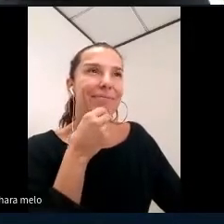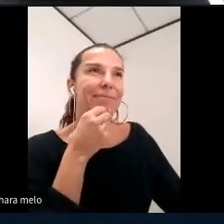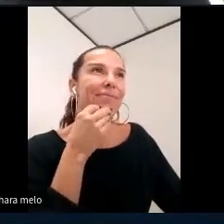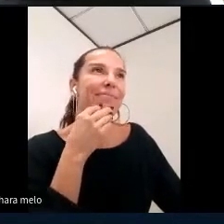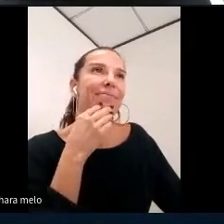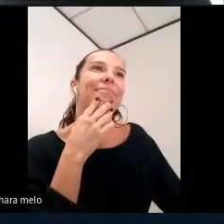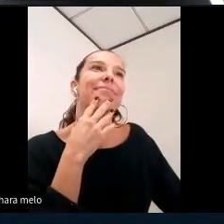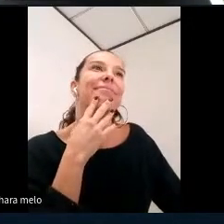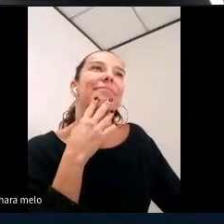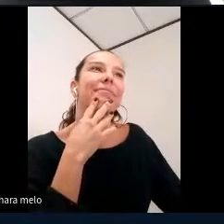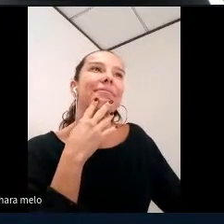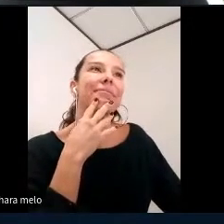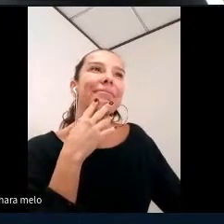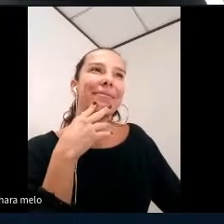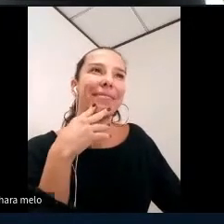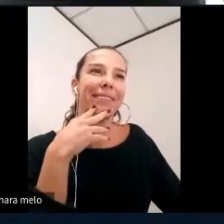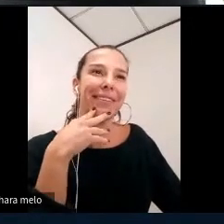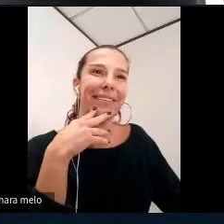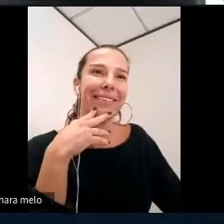E essa gatona aí, Neri?